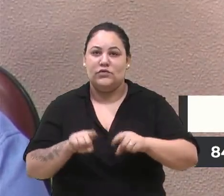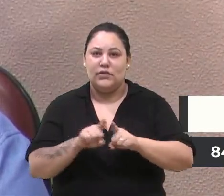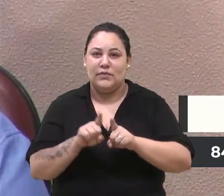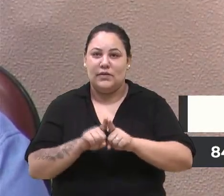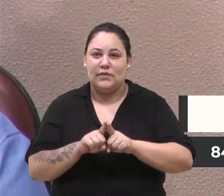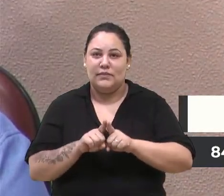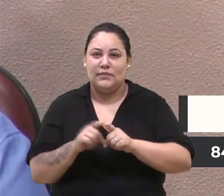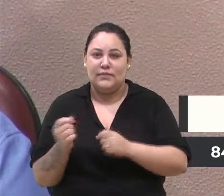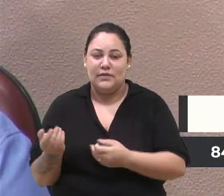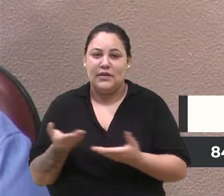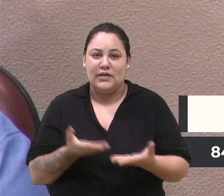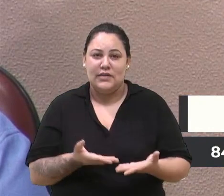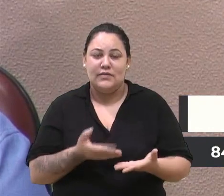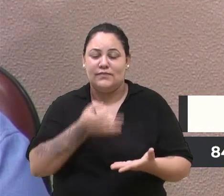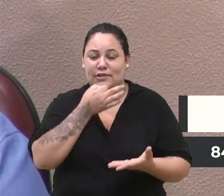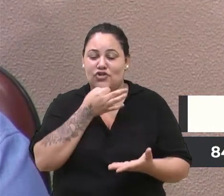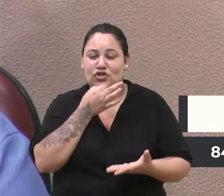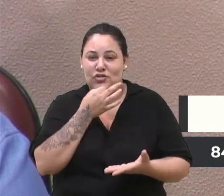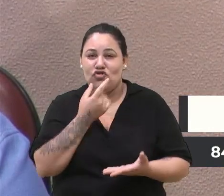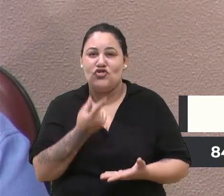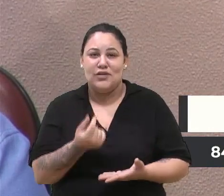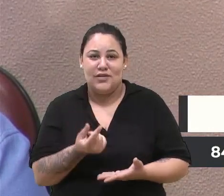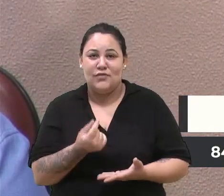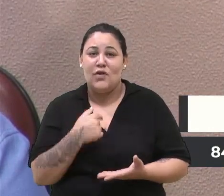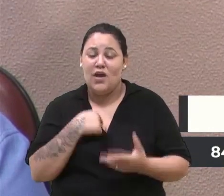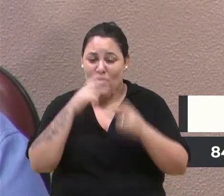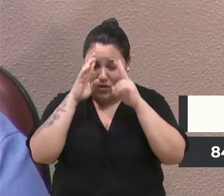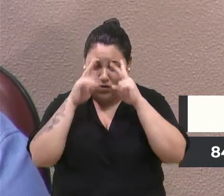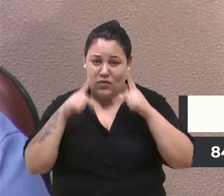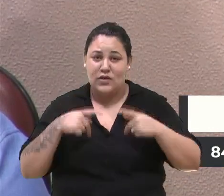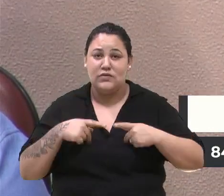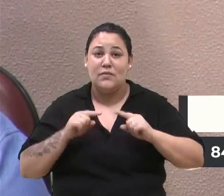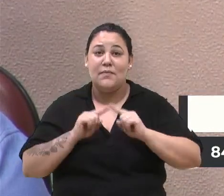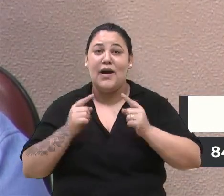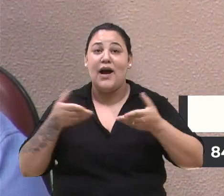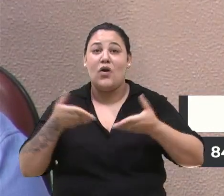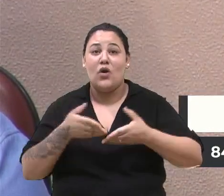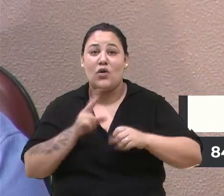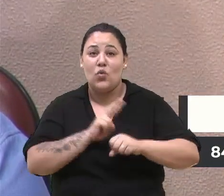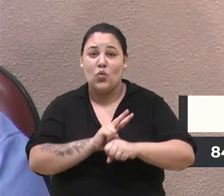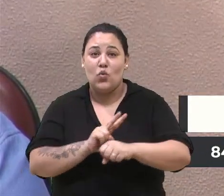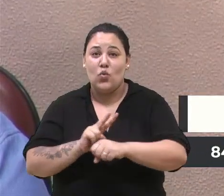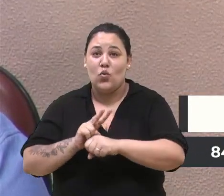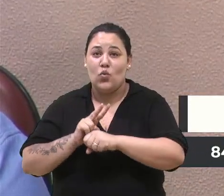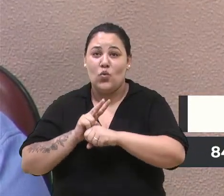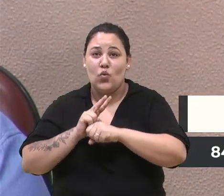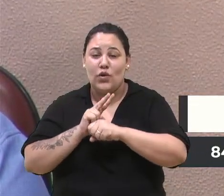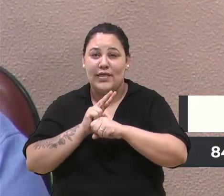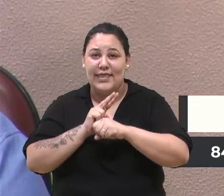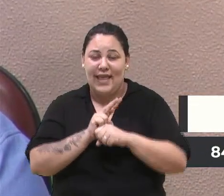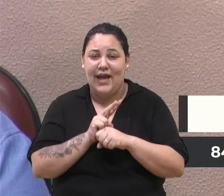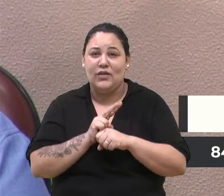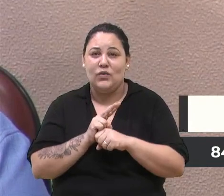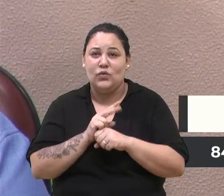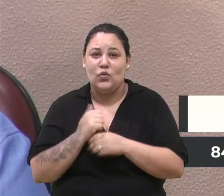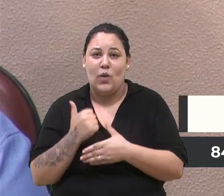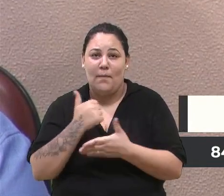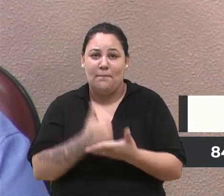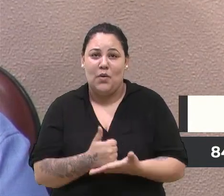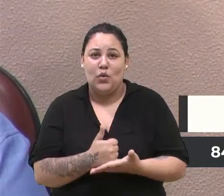reconheço. Agora, o cuidado subsidiado para quem é de bairro,